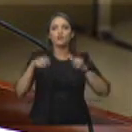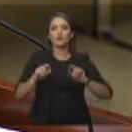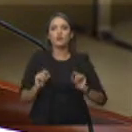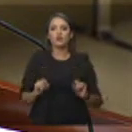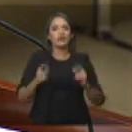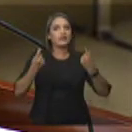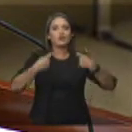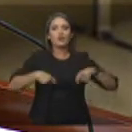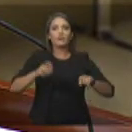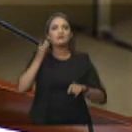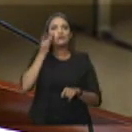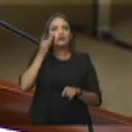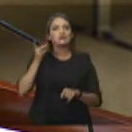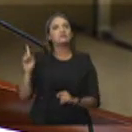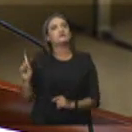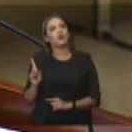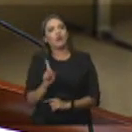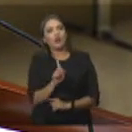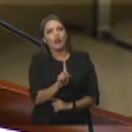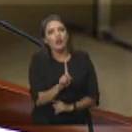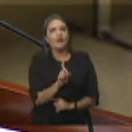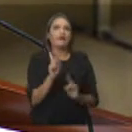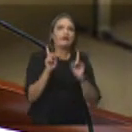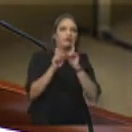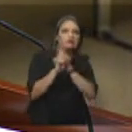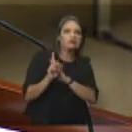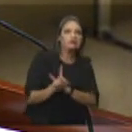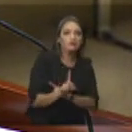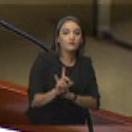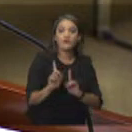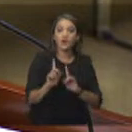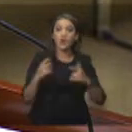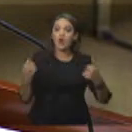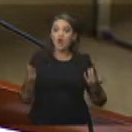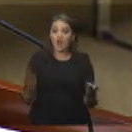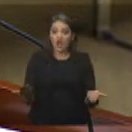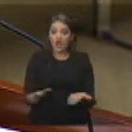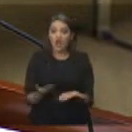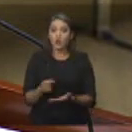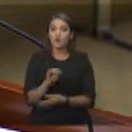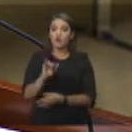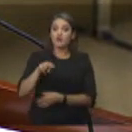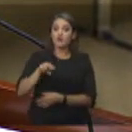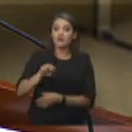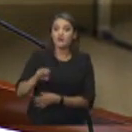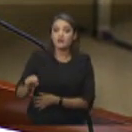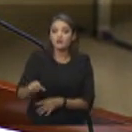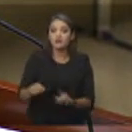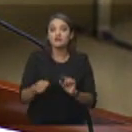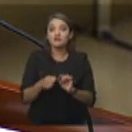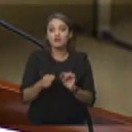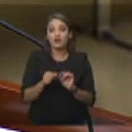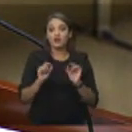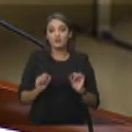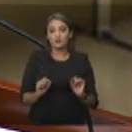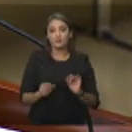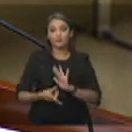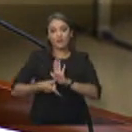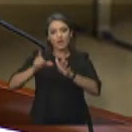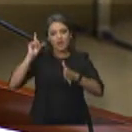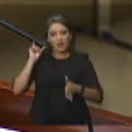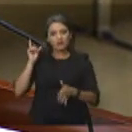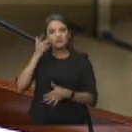seja presencial. Ela passou a depender da atuação do próprio INSS, invertendo-se o ônus, que era